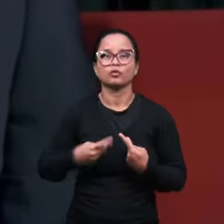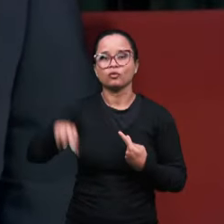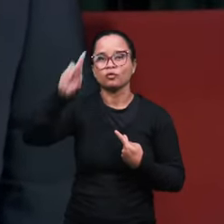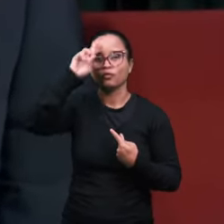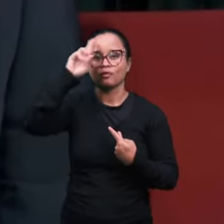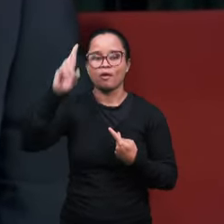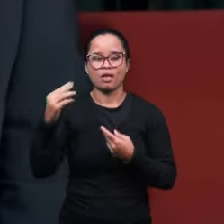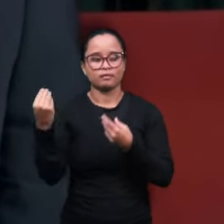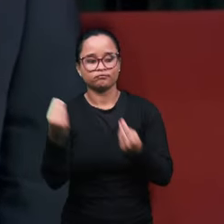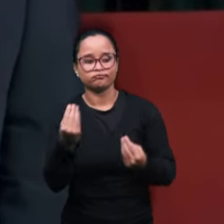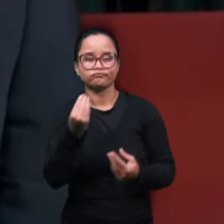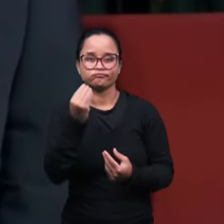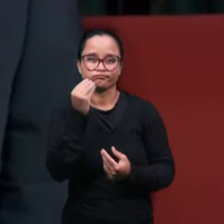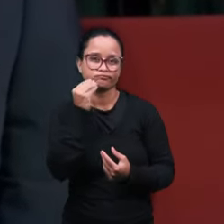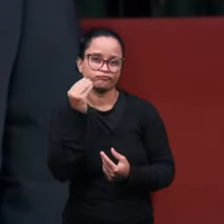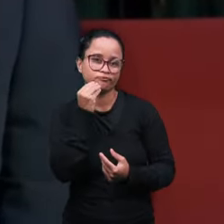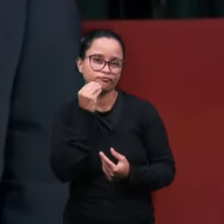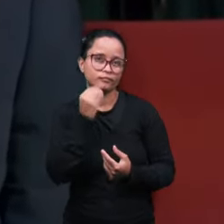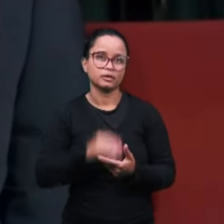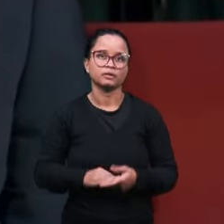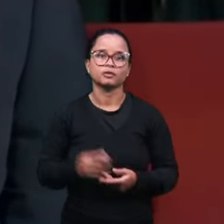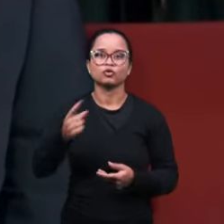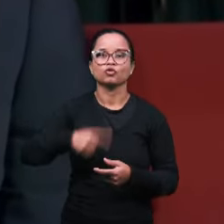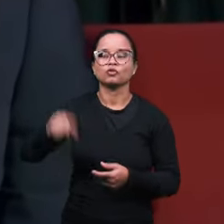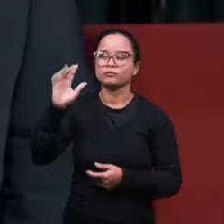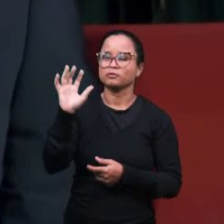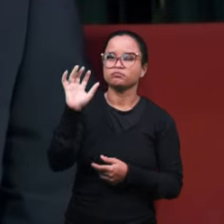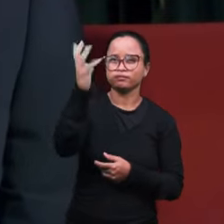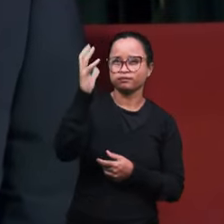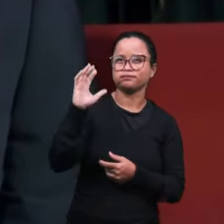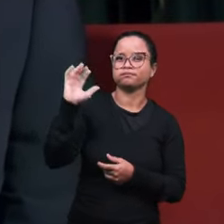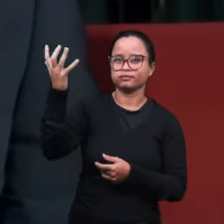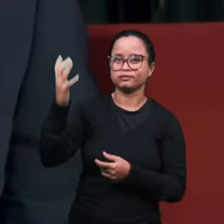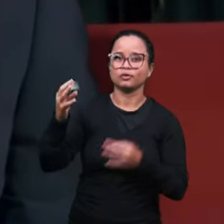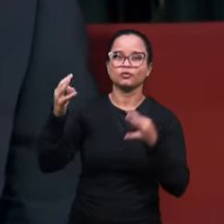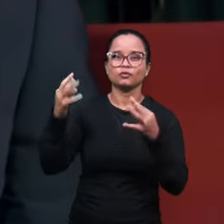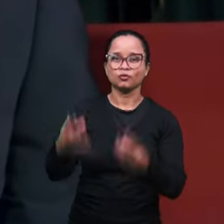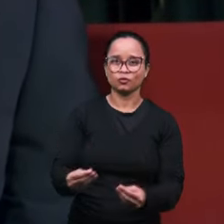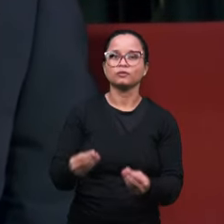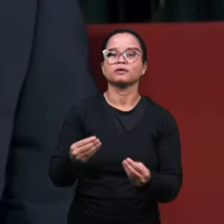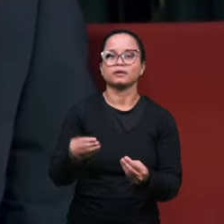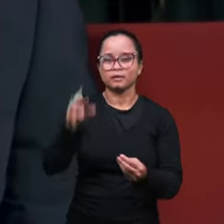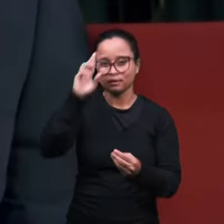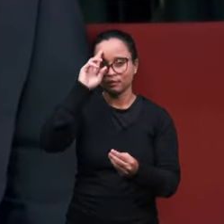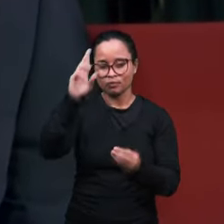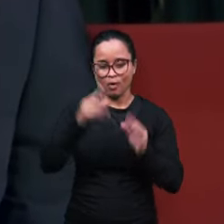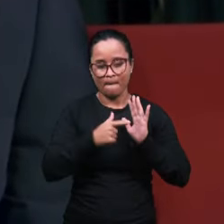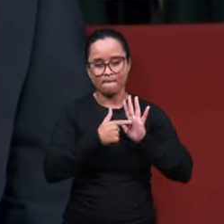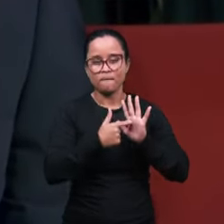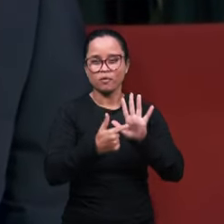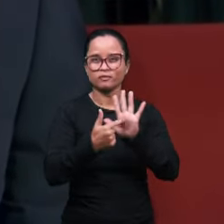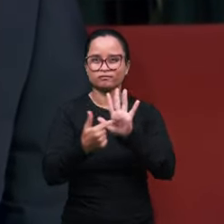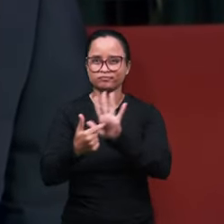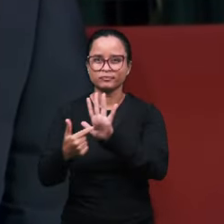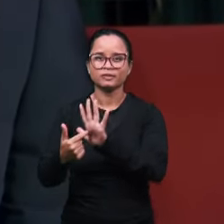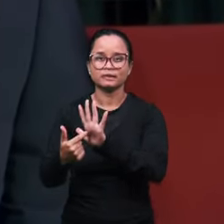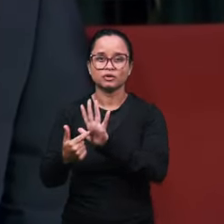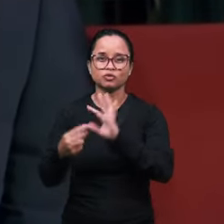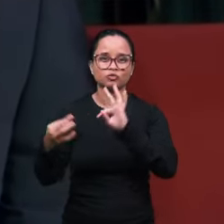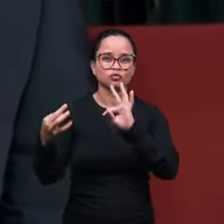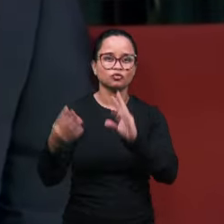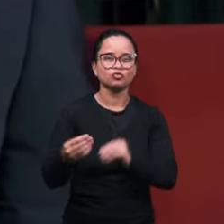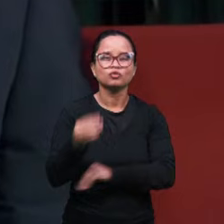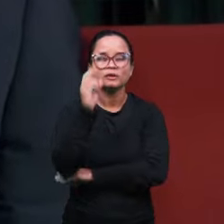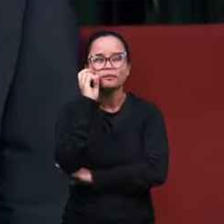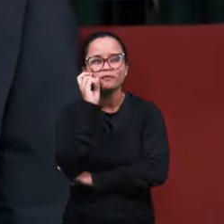essa oportunidade, nós vemos os sinais, tudo aquilo que o Senhor está mostrando, aquilo que está patente ao